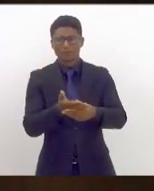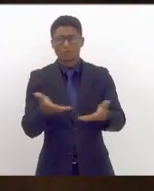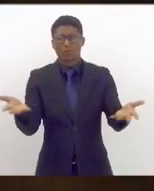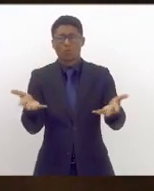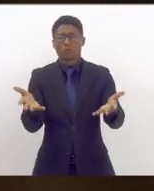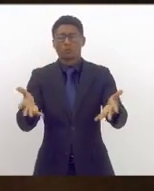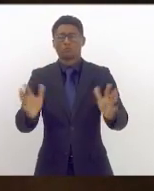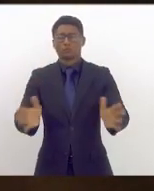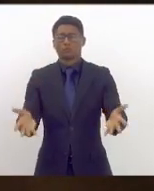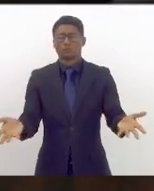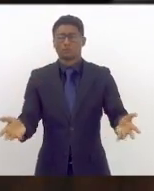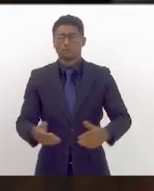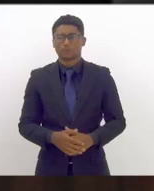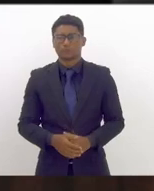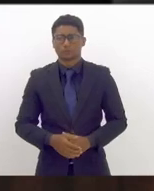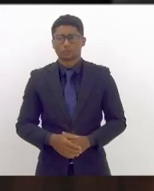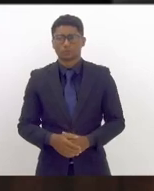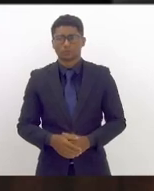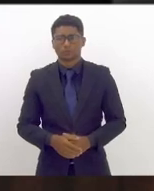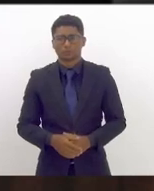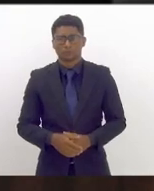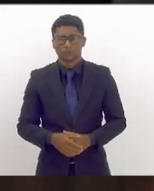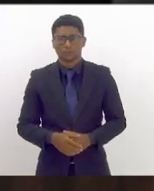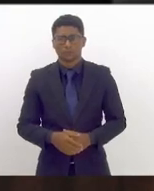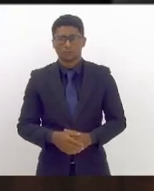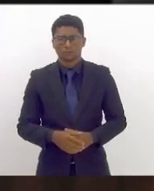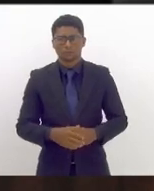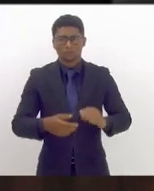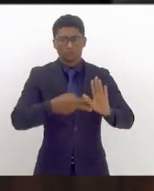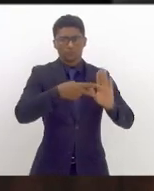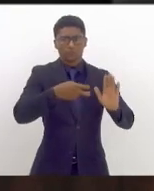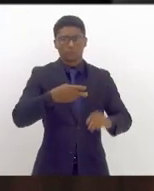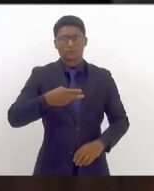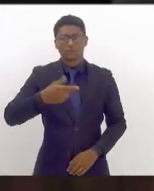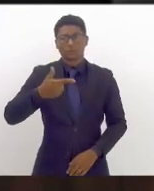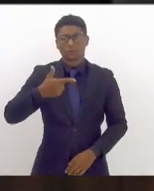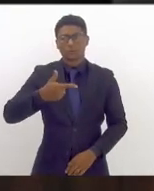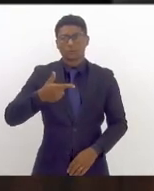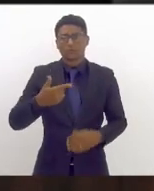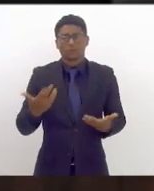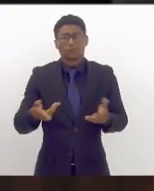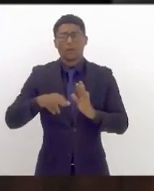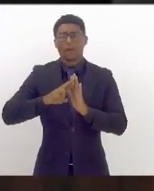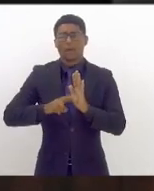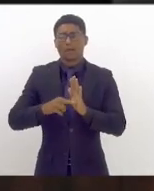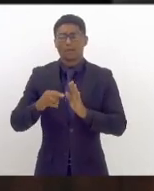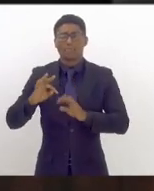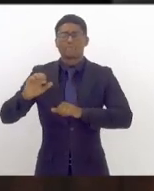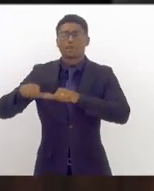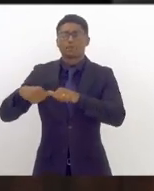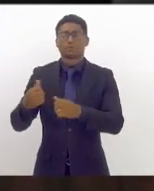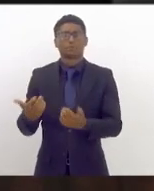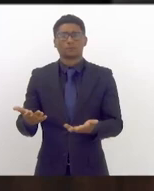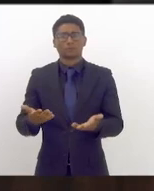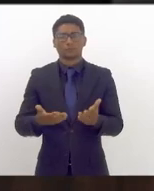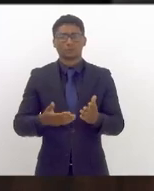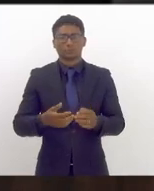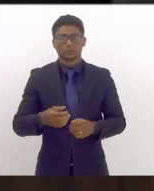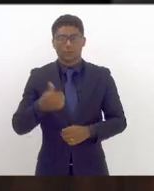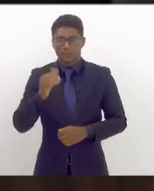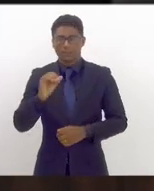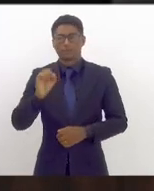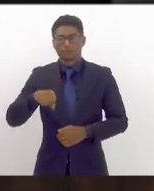tem hoje mas aonde Supreme o artigo segundo então não tem regra de Sansão aí e a 10 fala o artigo